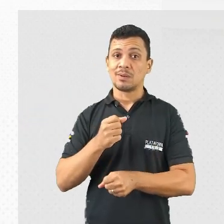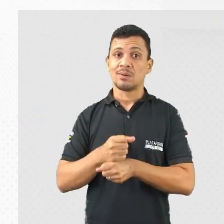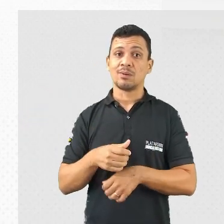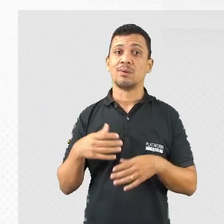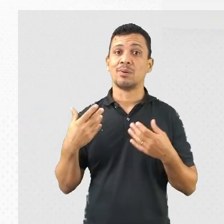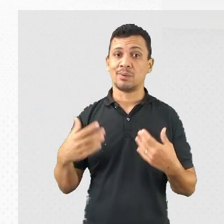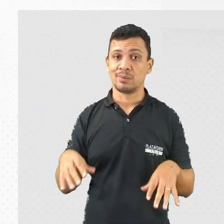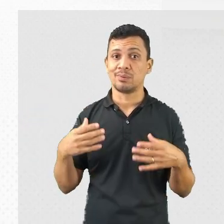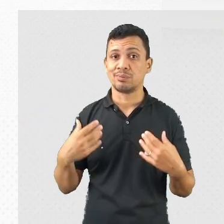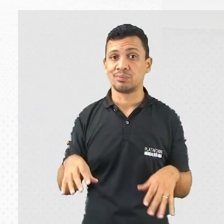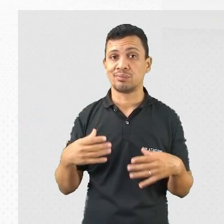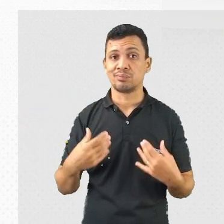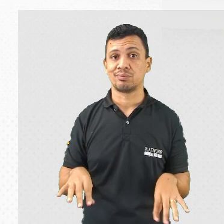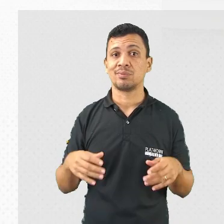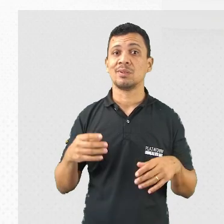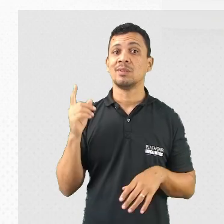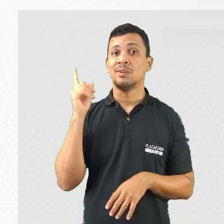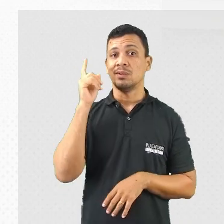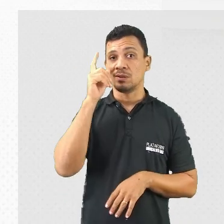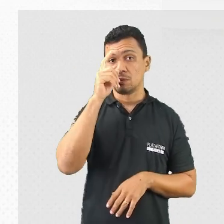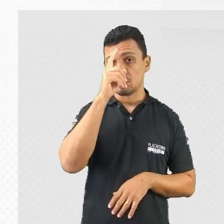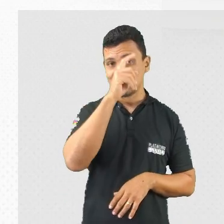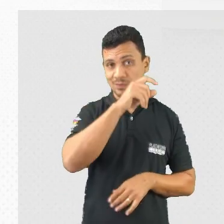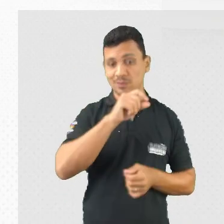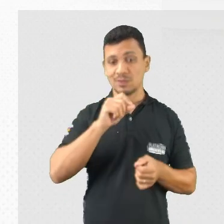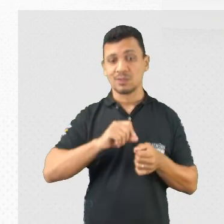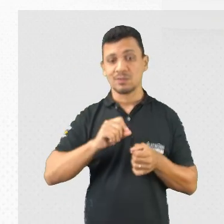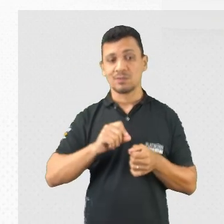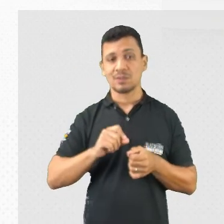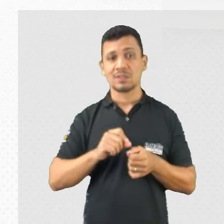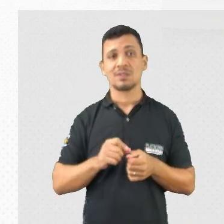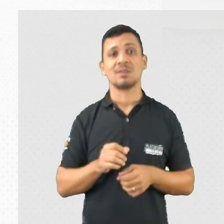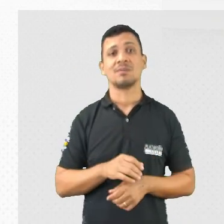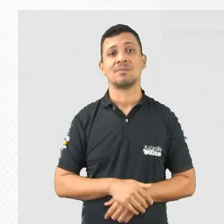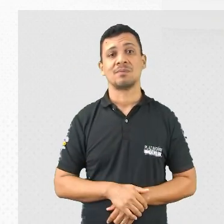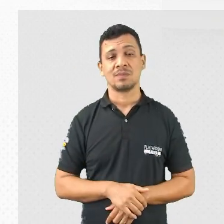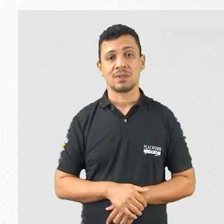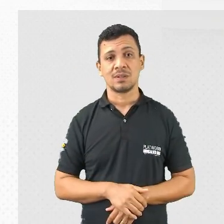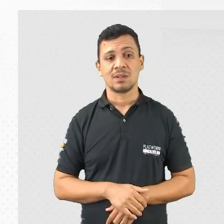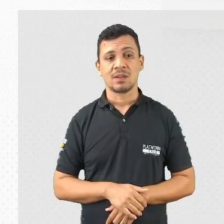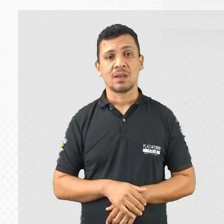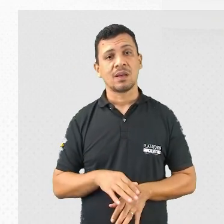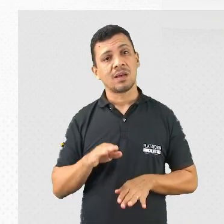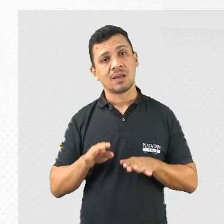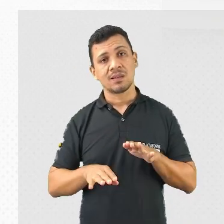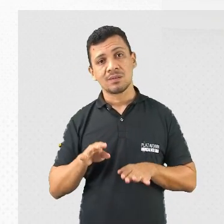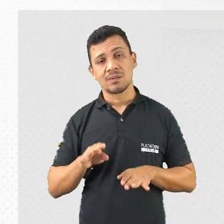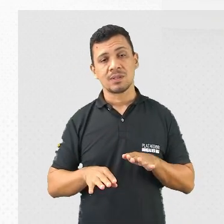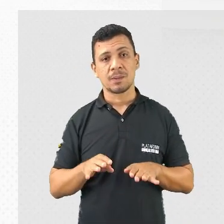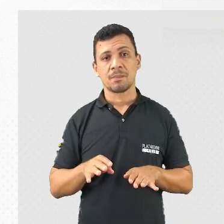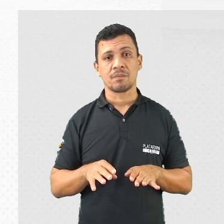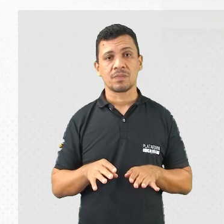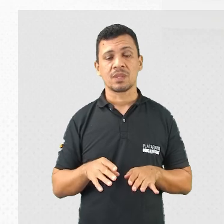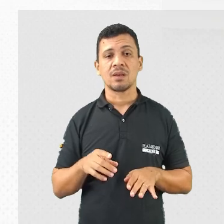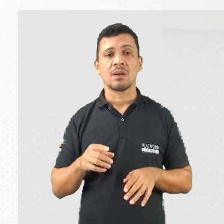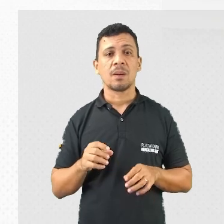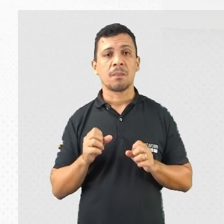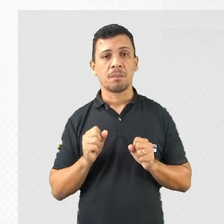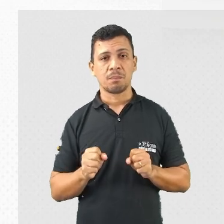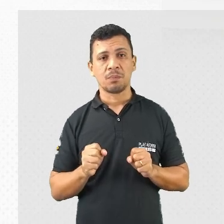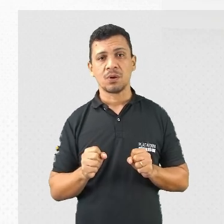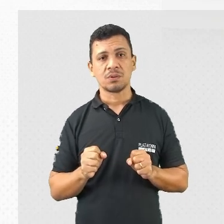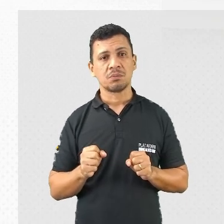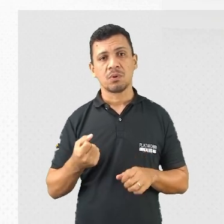uma conta muito complicada de você fazer na mão, tá? Geralmente, quando os problemas caem, ele te